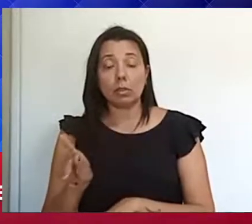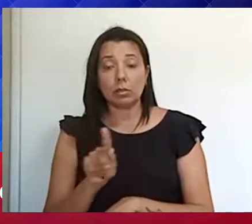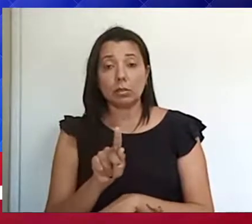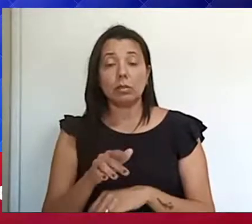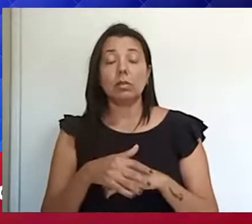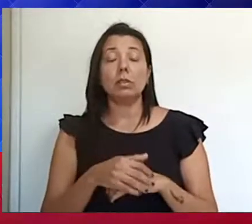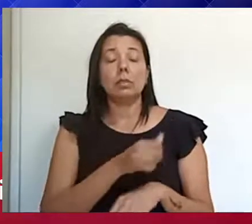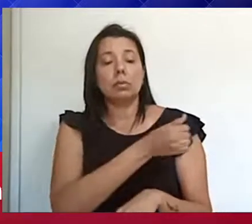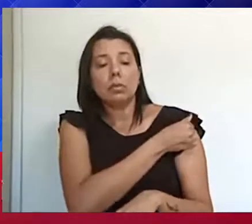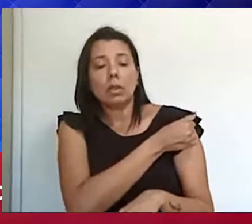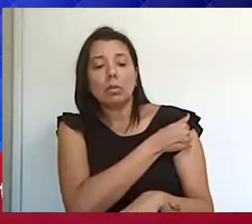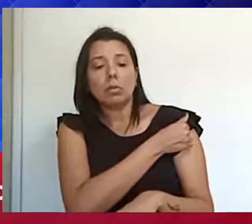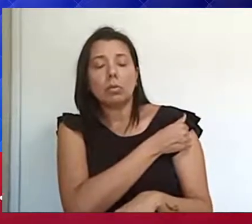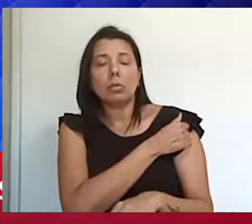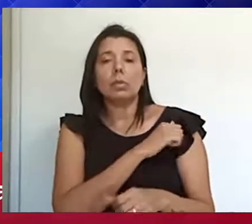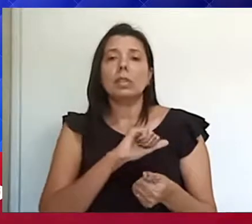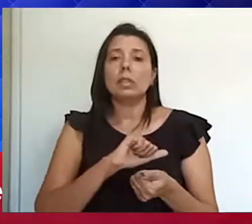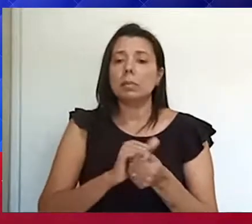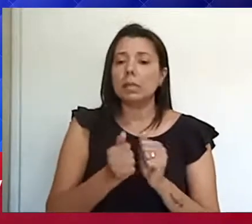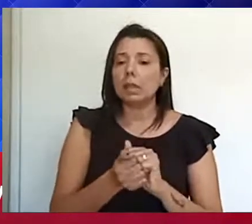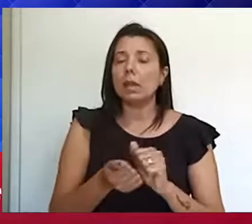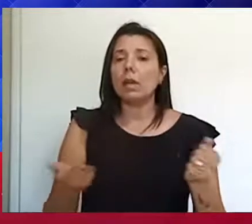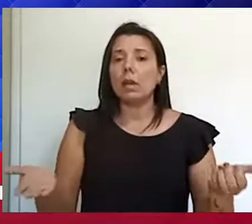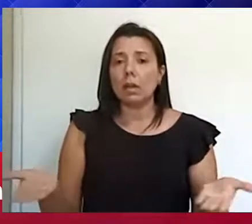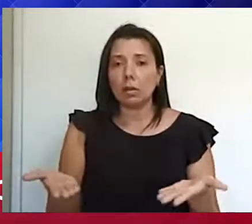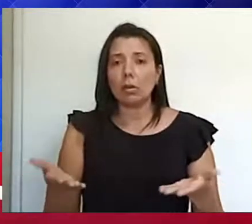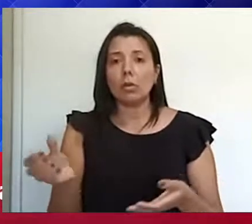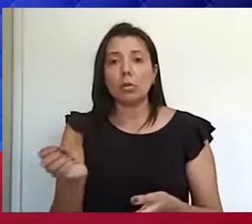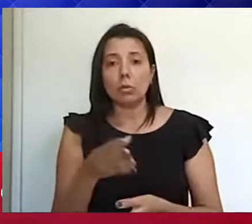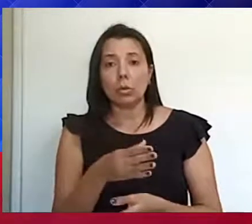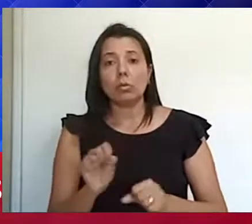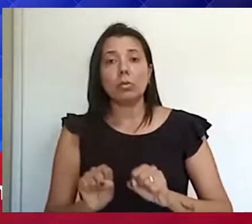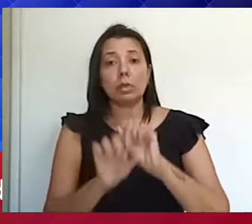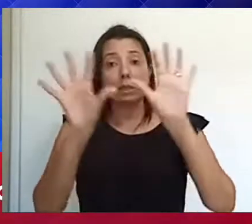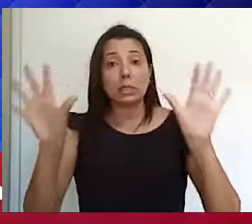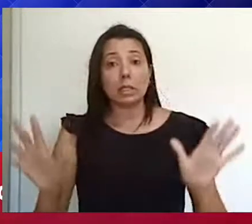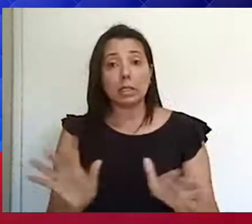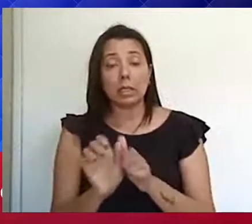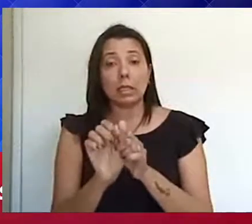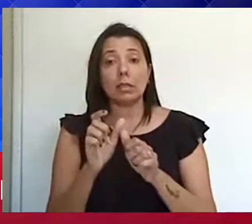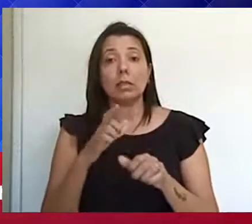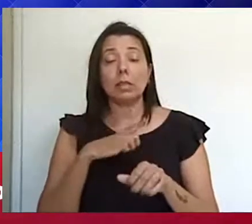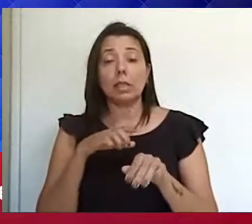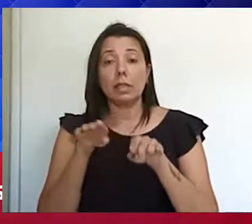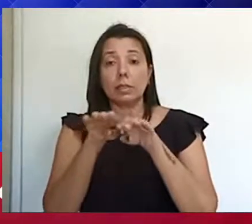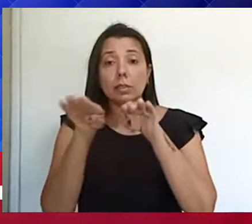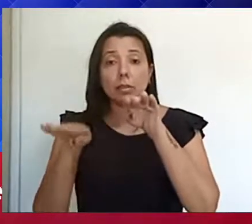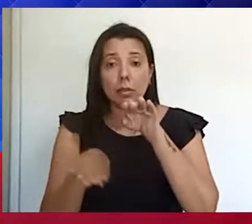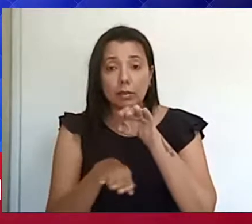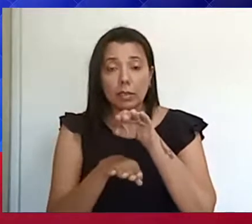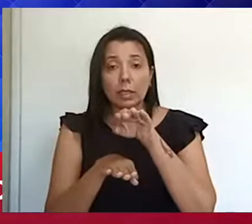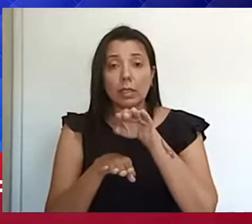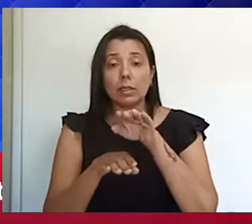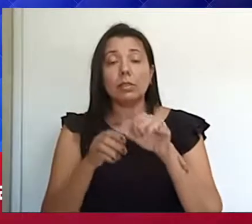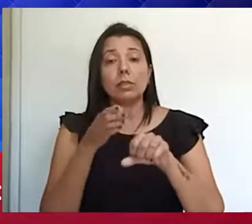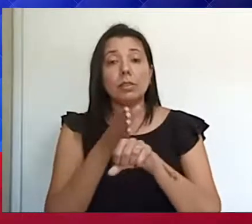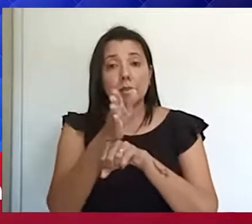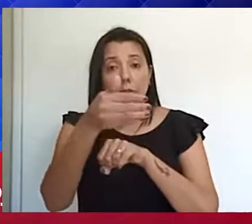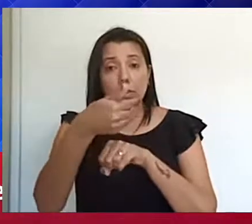se adequarem a esse novo cenário. A gente tem uma diferença aí, né, uma desigualdade de acesso à internet. Eu não sei se isso é um